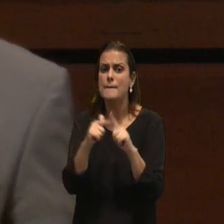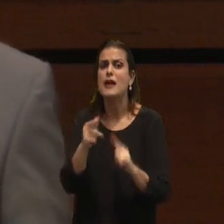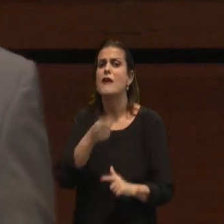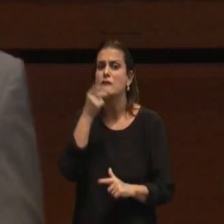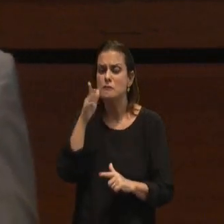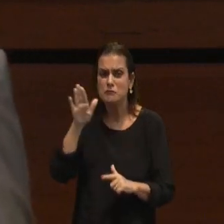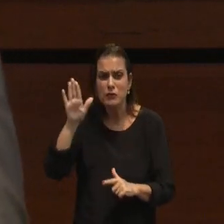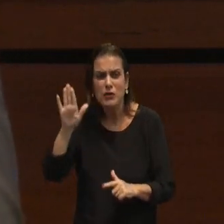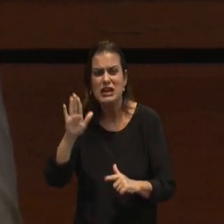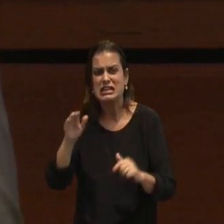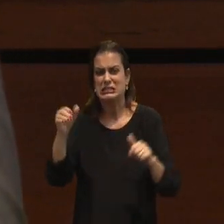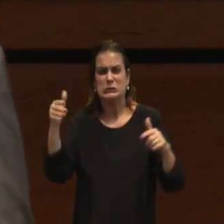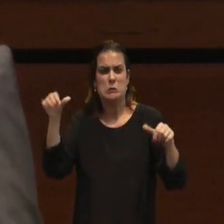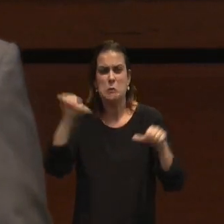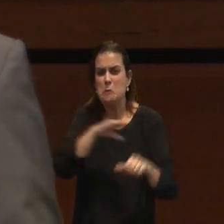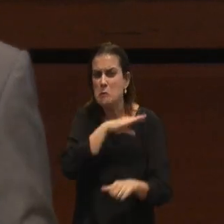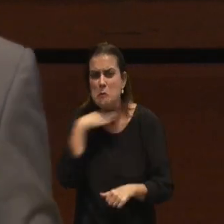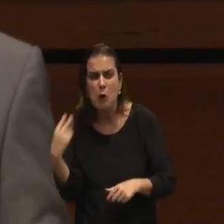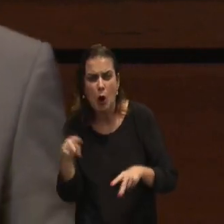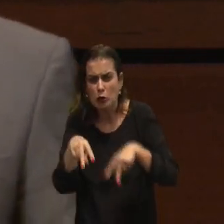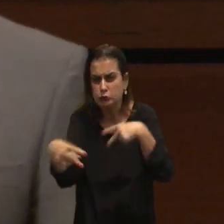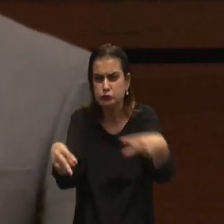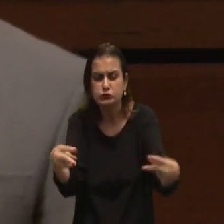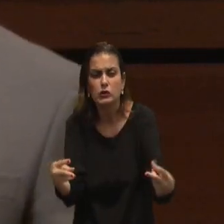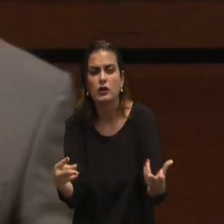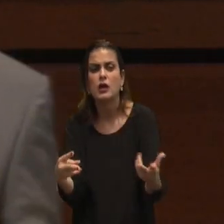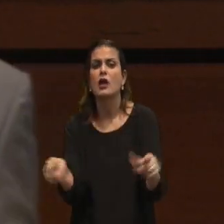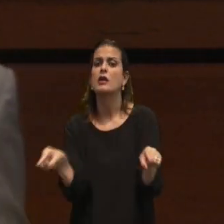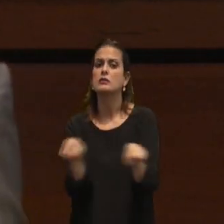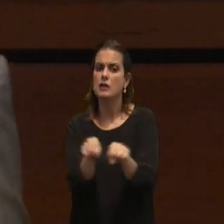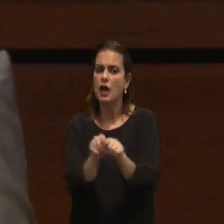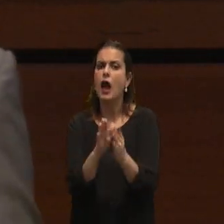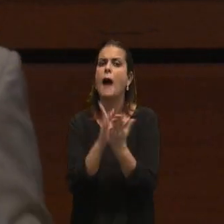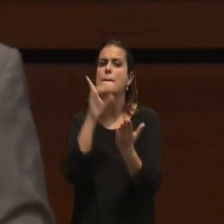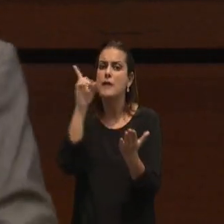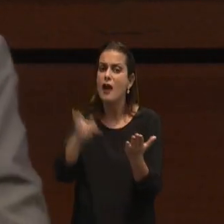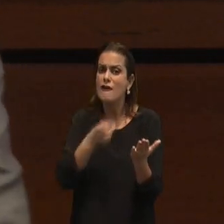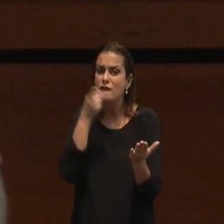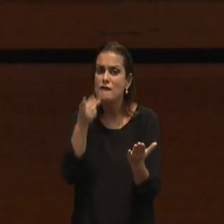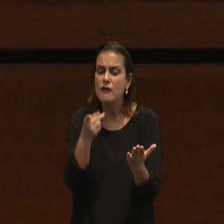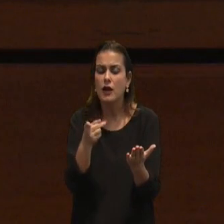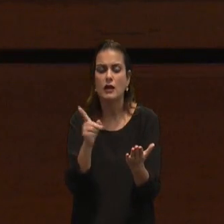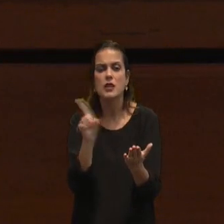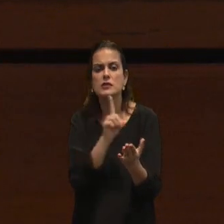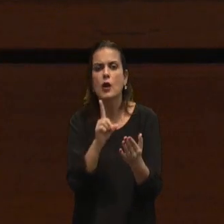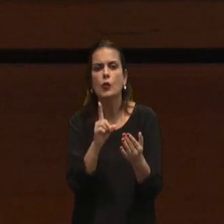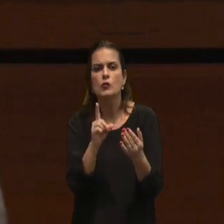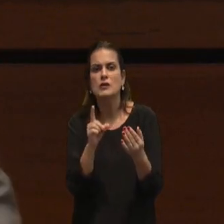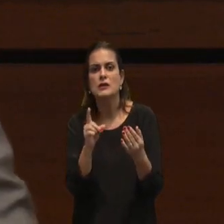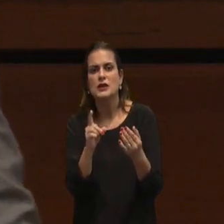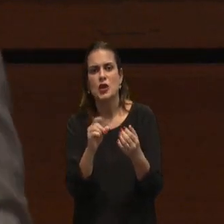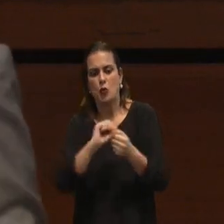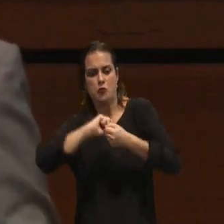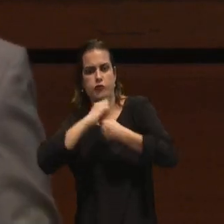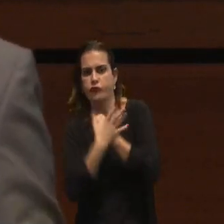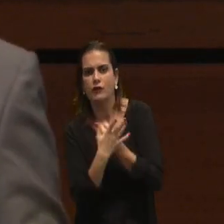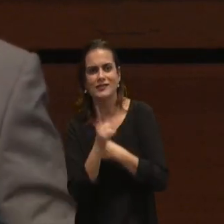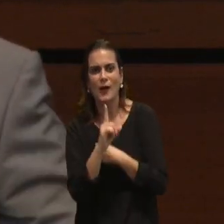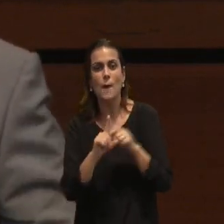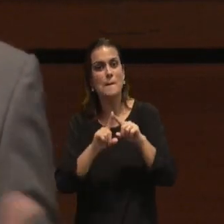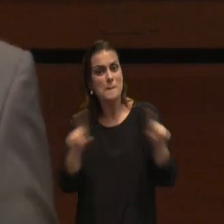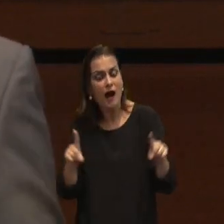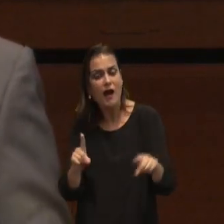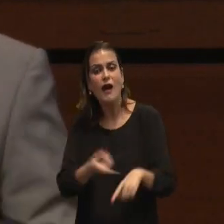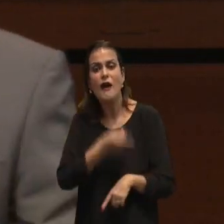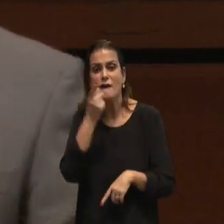mortes e desgraças. A Bíblia, de alguma maneira, ela cita não especificamente o Covid-19, mas ela